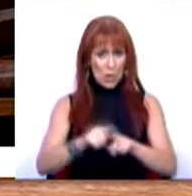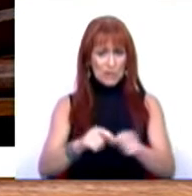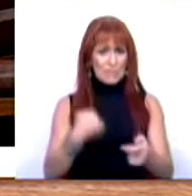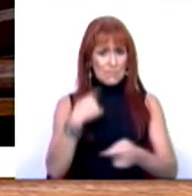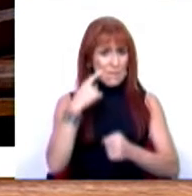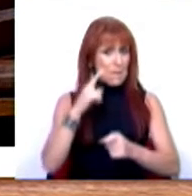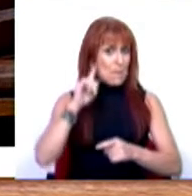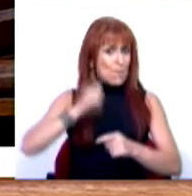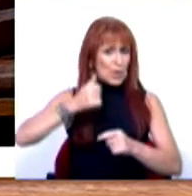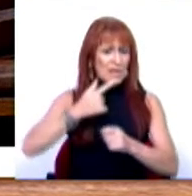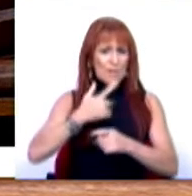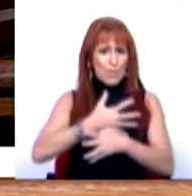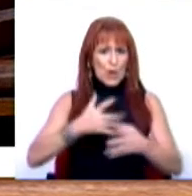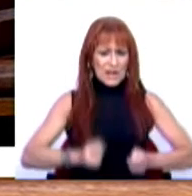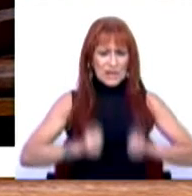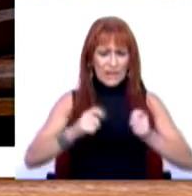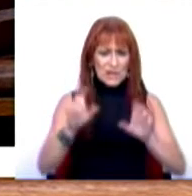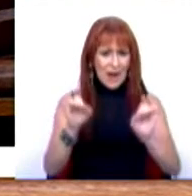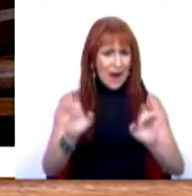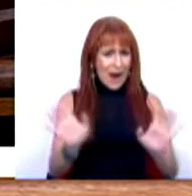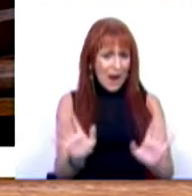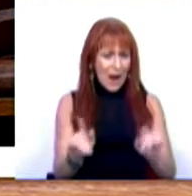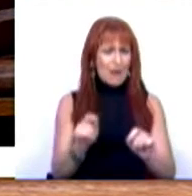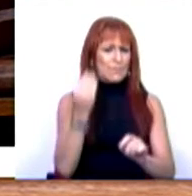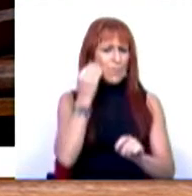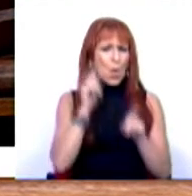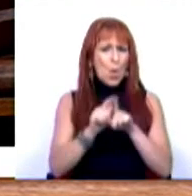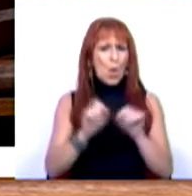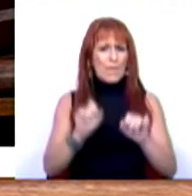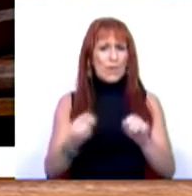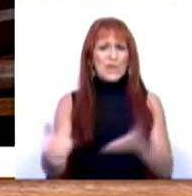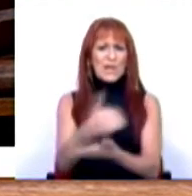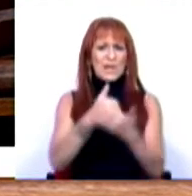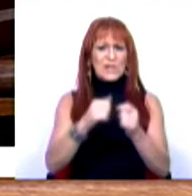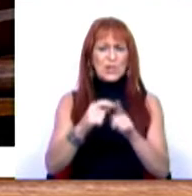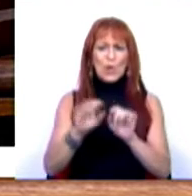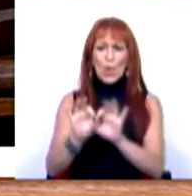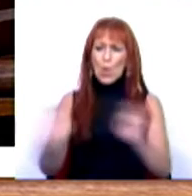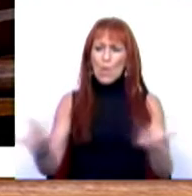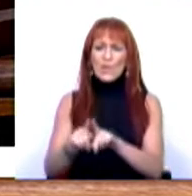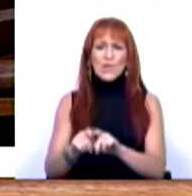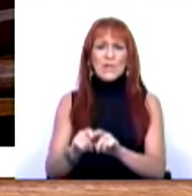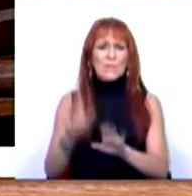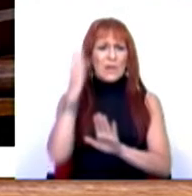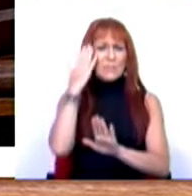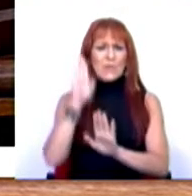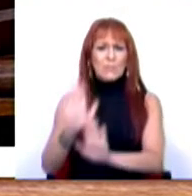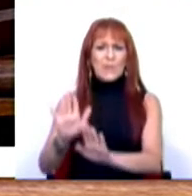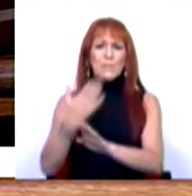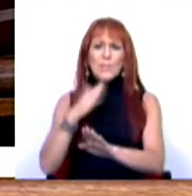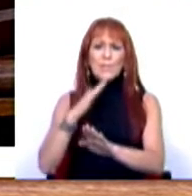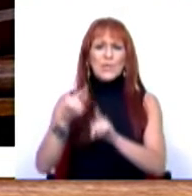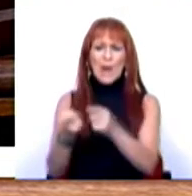afigura de maior relevo investir na prevenção, reconfiguração de centros de recolha oficial, enquanto alojamentos temporários